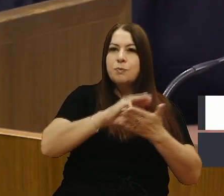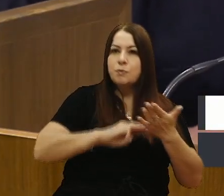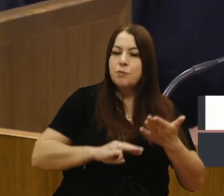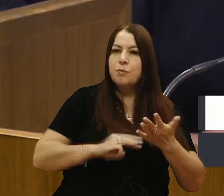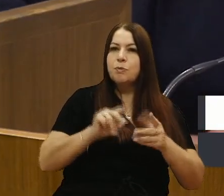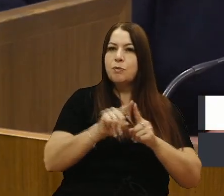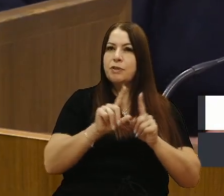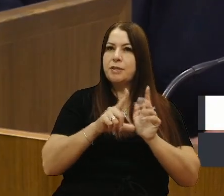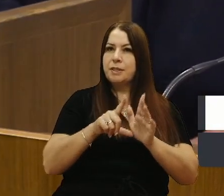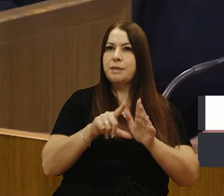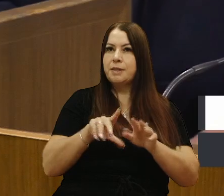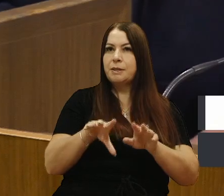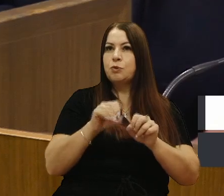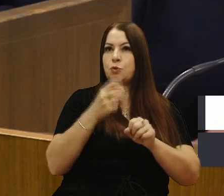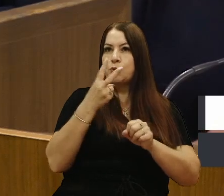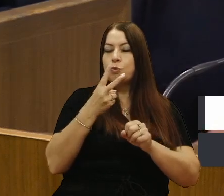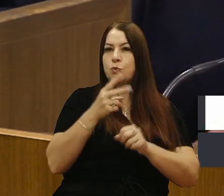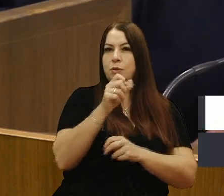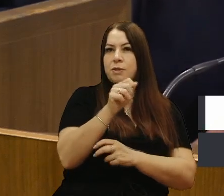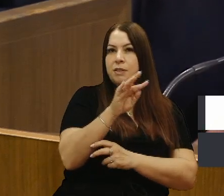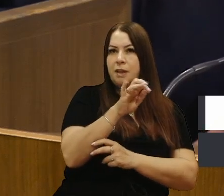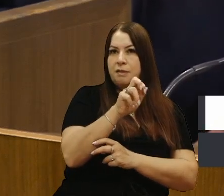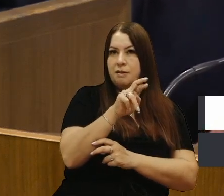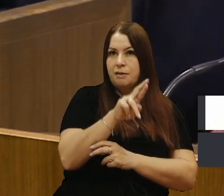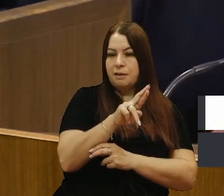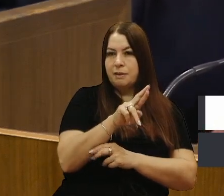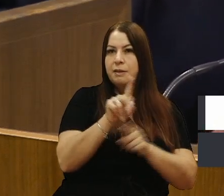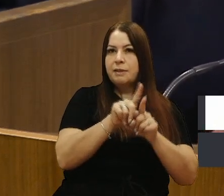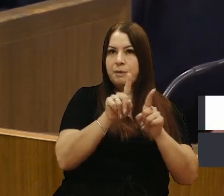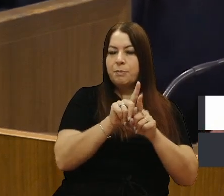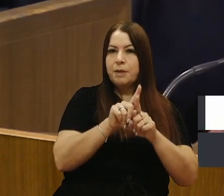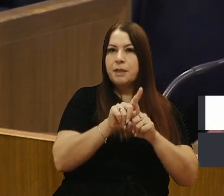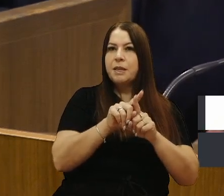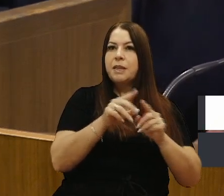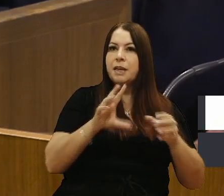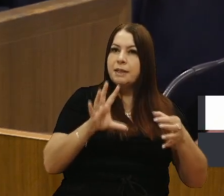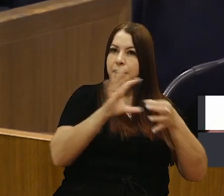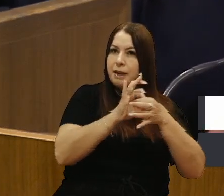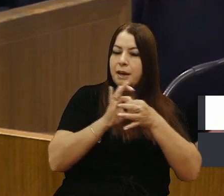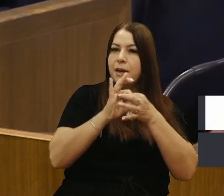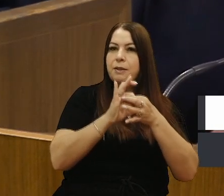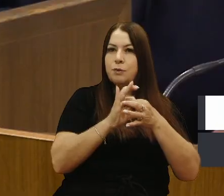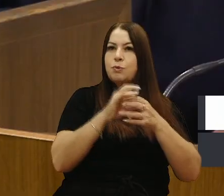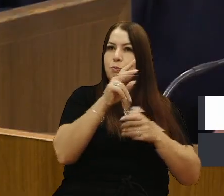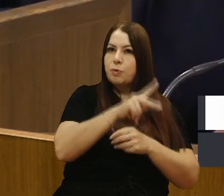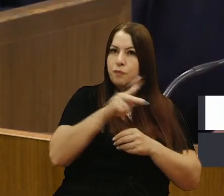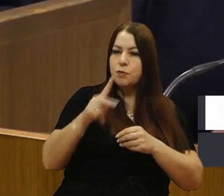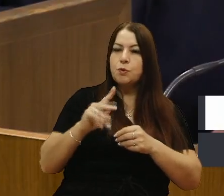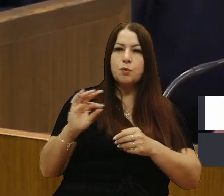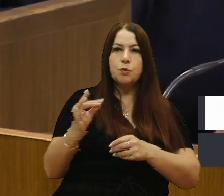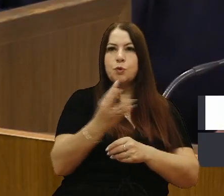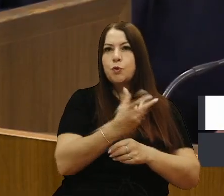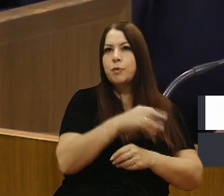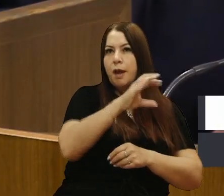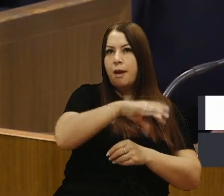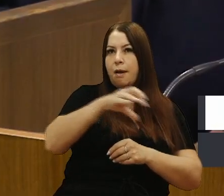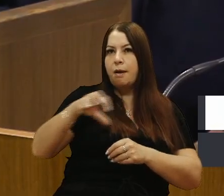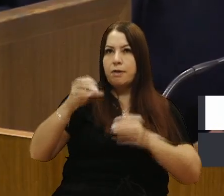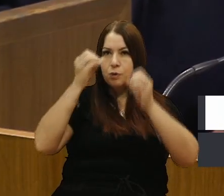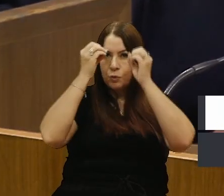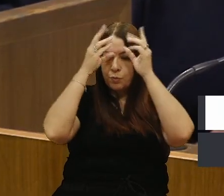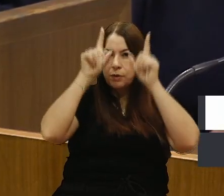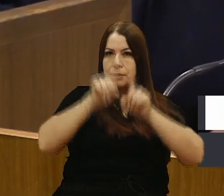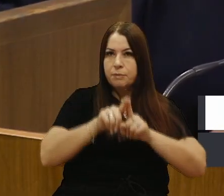metodológicas, a adoção de 2 ateliês integrados de fechamento de ciclo, que contavam com professores de todas as áreas de